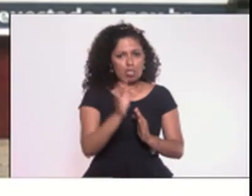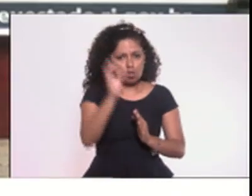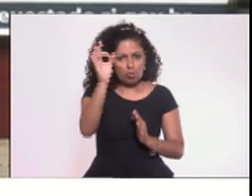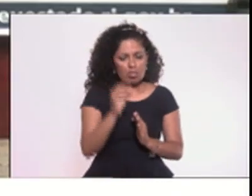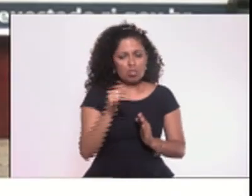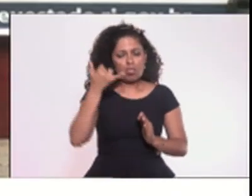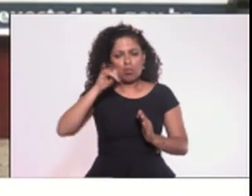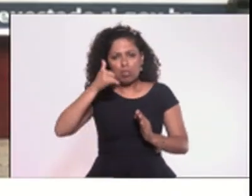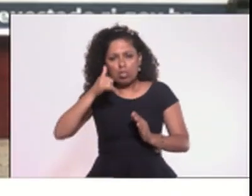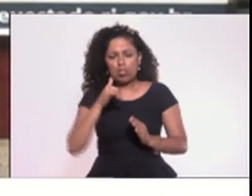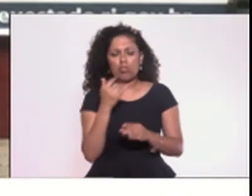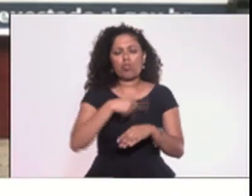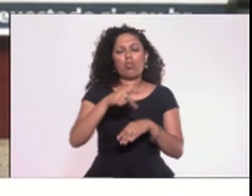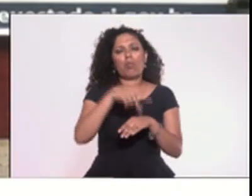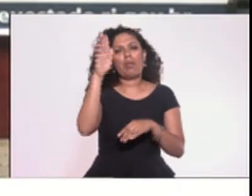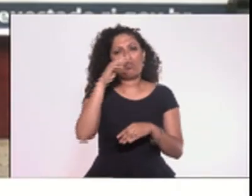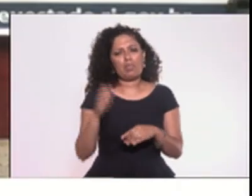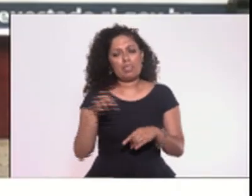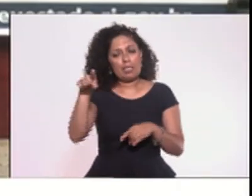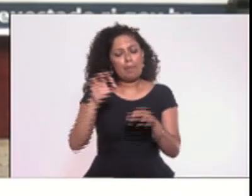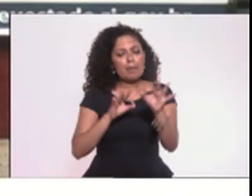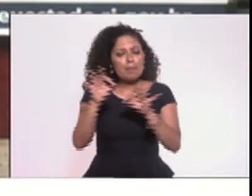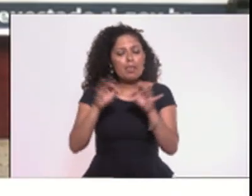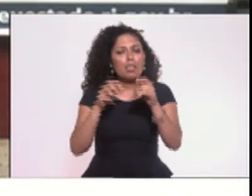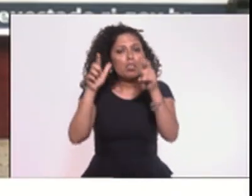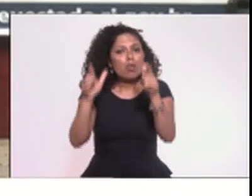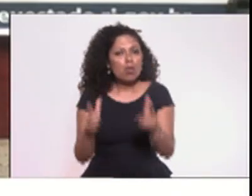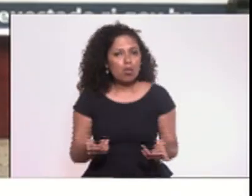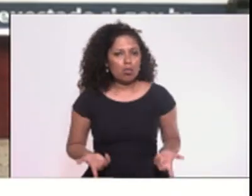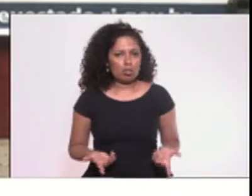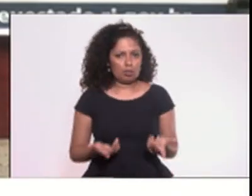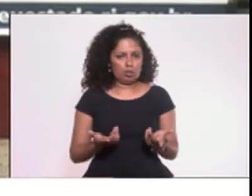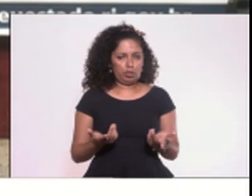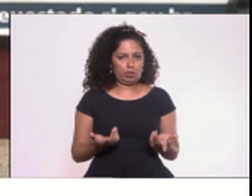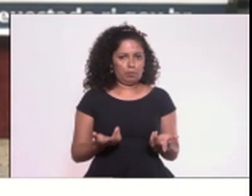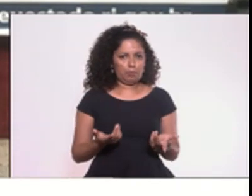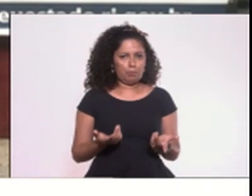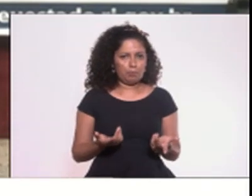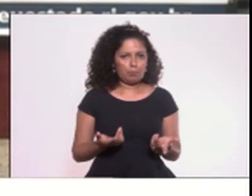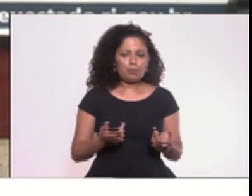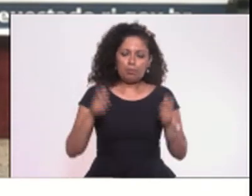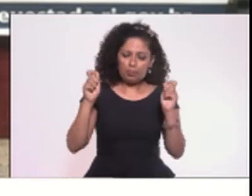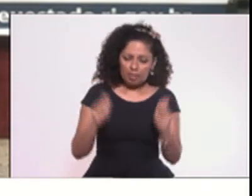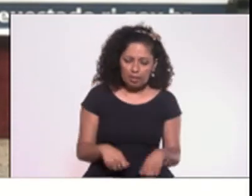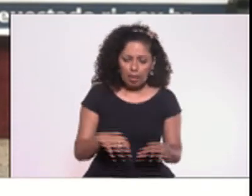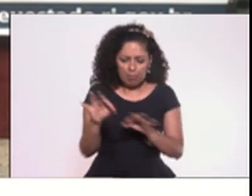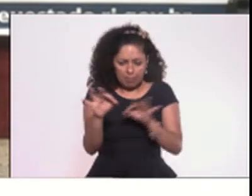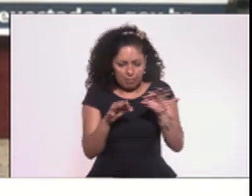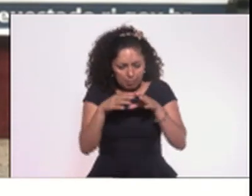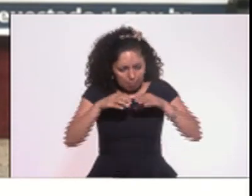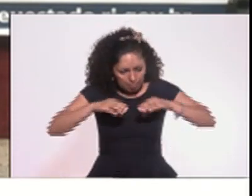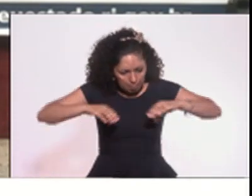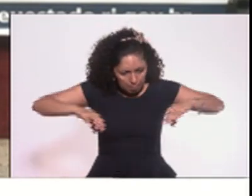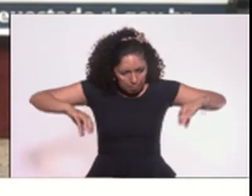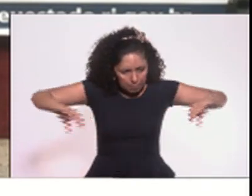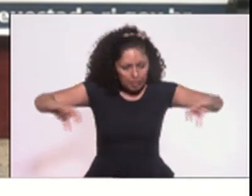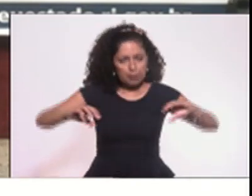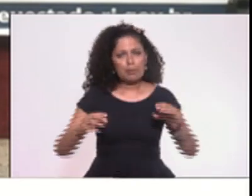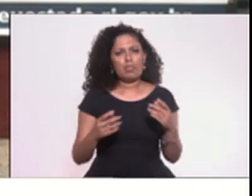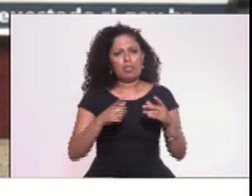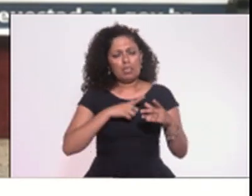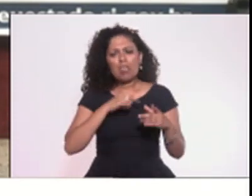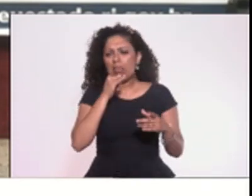brasileira, ele é justamente produzido na degradação da parte mecânica. Ele pode ser canalizado, já existem